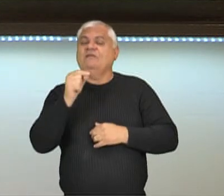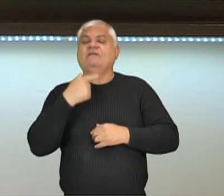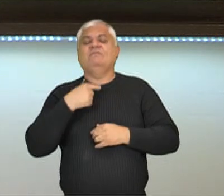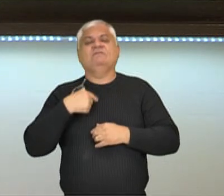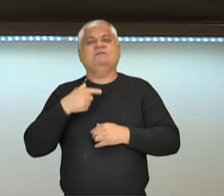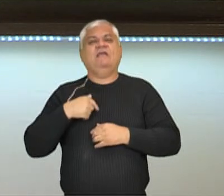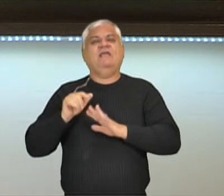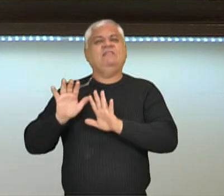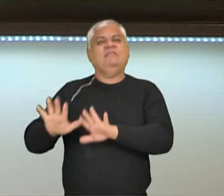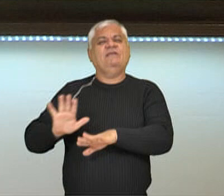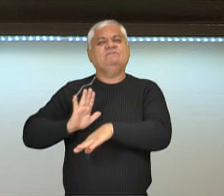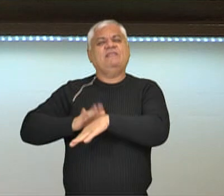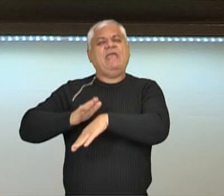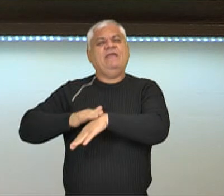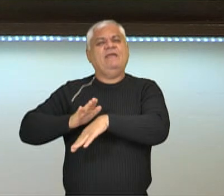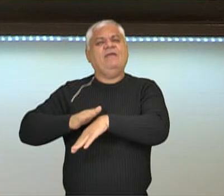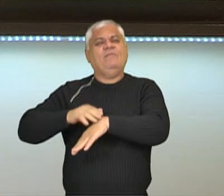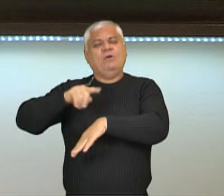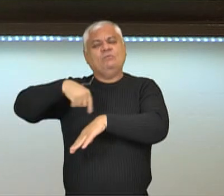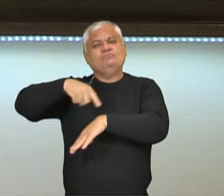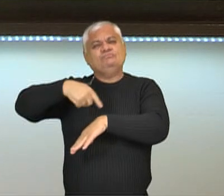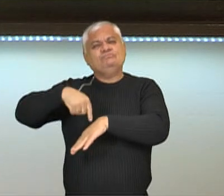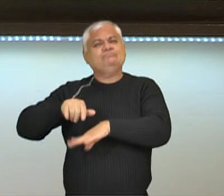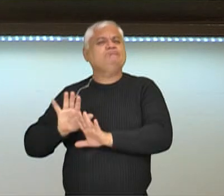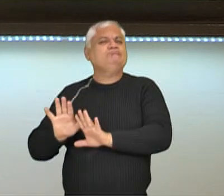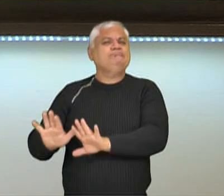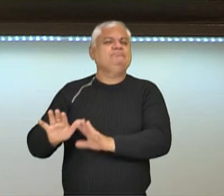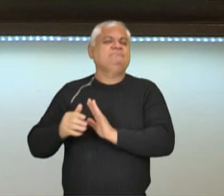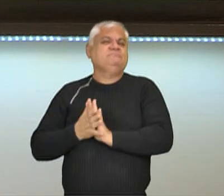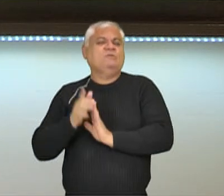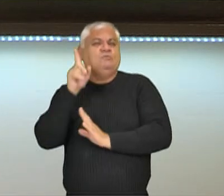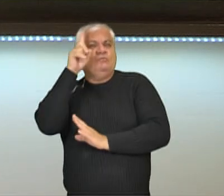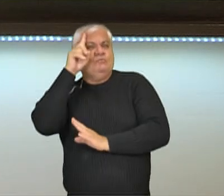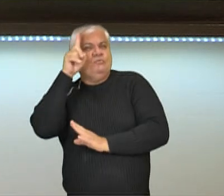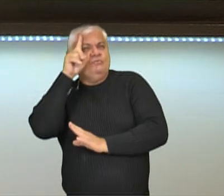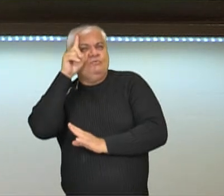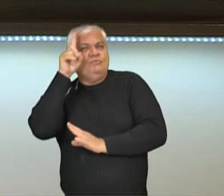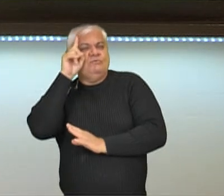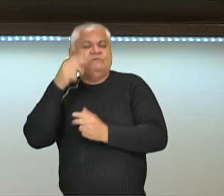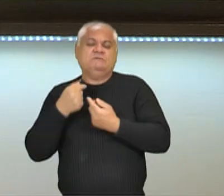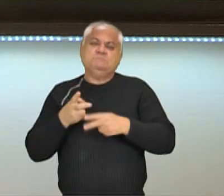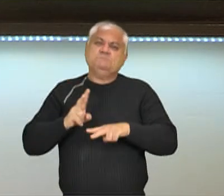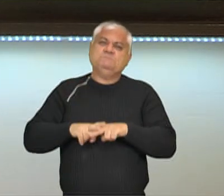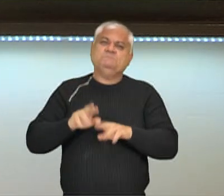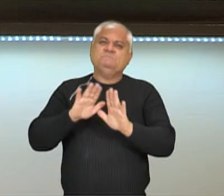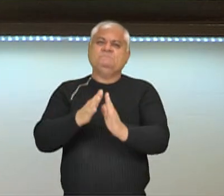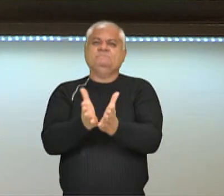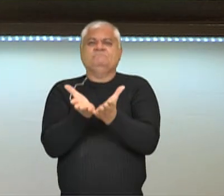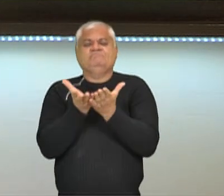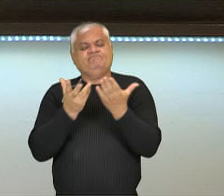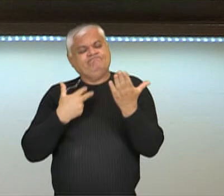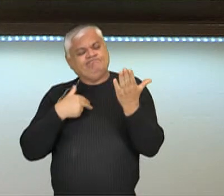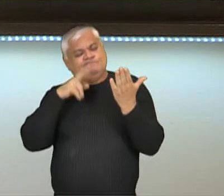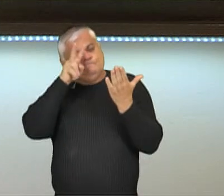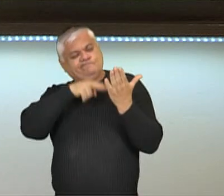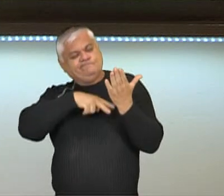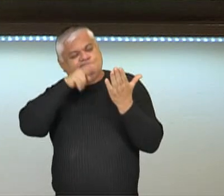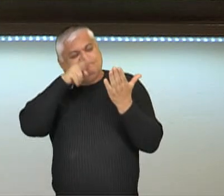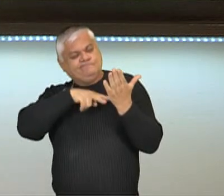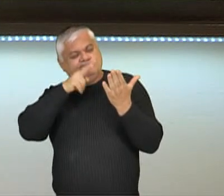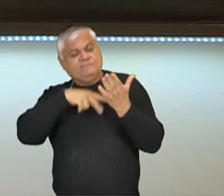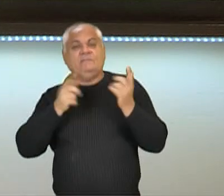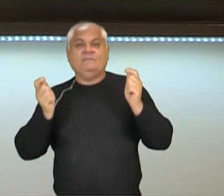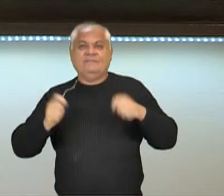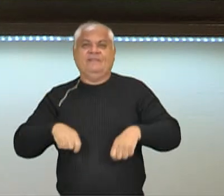reservar lá todo dia algum minuto, inclua na sua rotina do seu dia a dia aí, algum tempo para você se dedicar